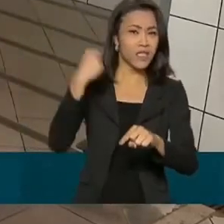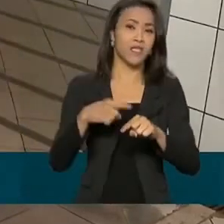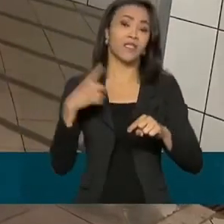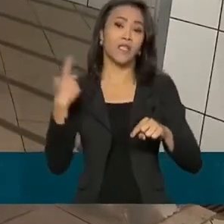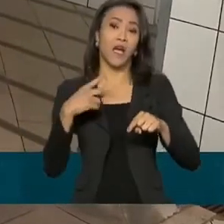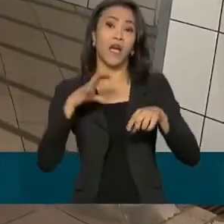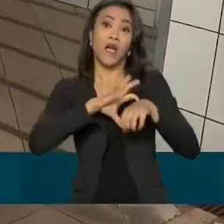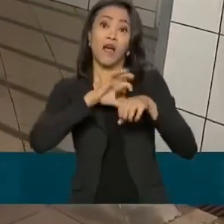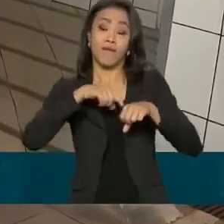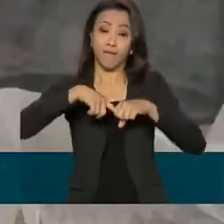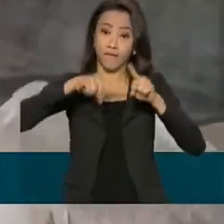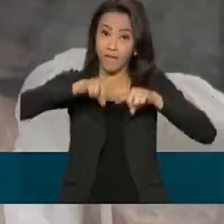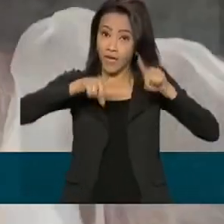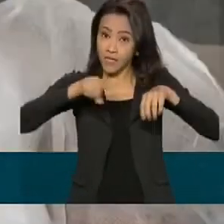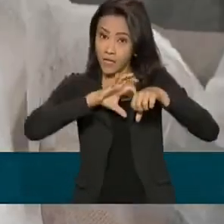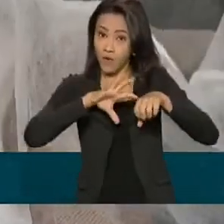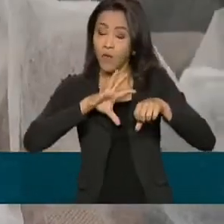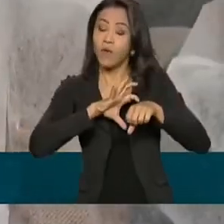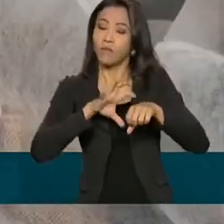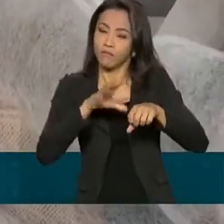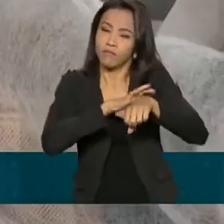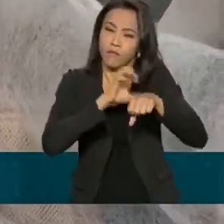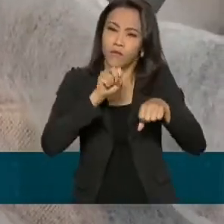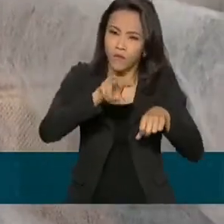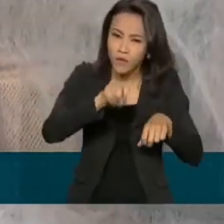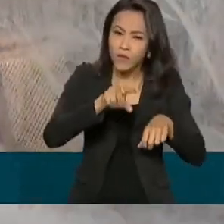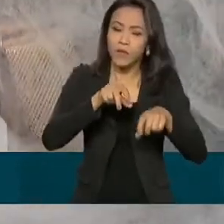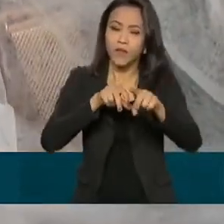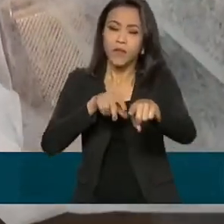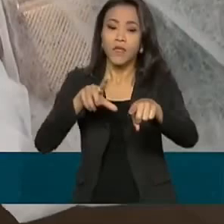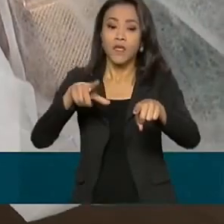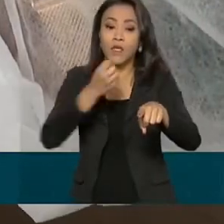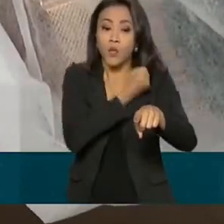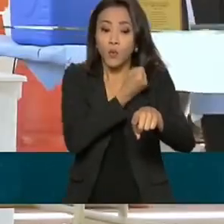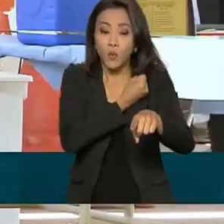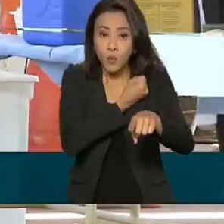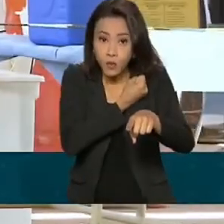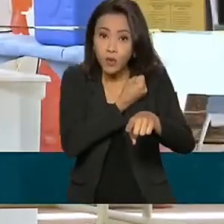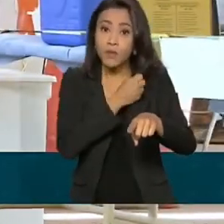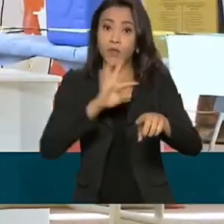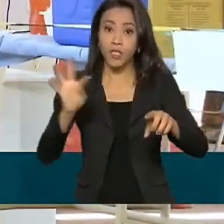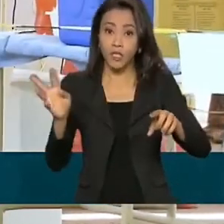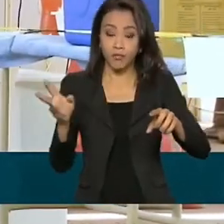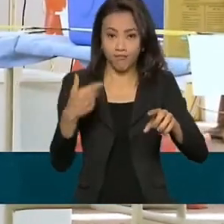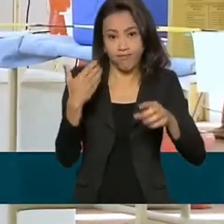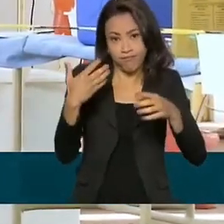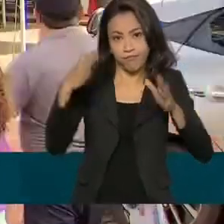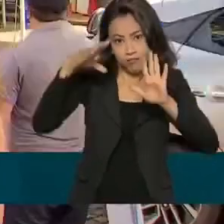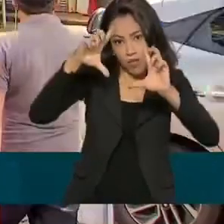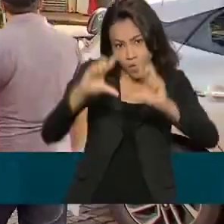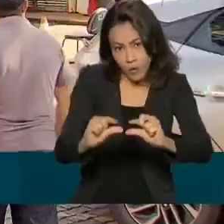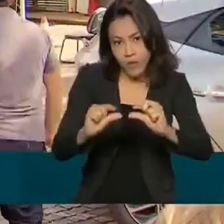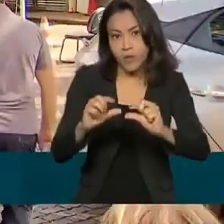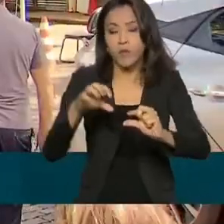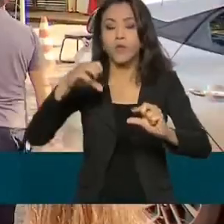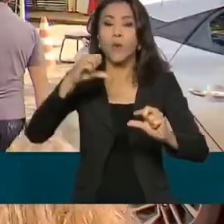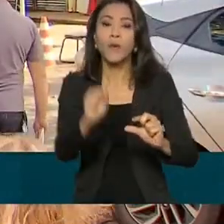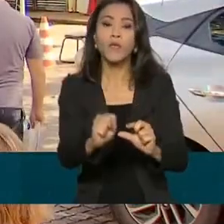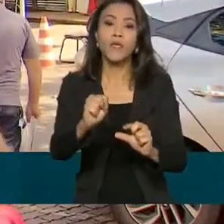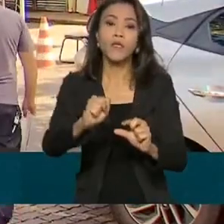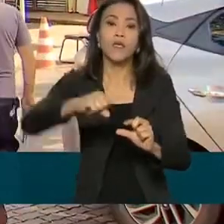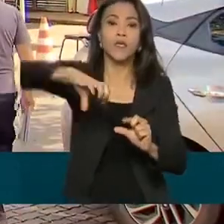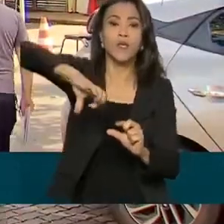omicron abaixo É foi de aproximadamente oitenta por cento no domingo e o número de casos apresentam uma diminuição de